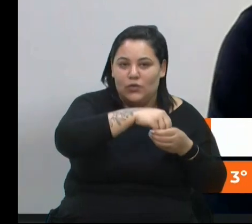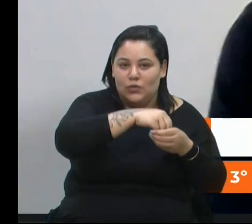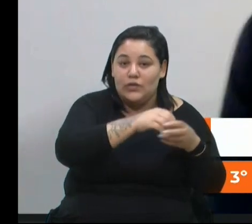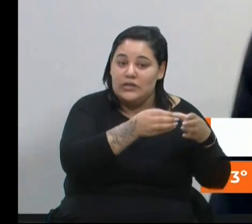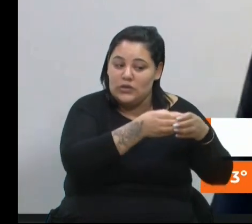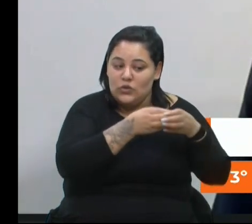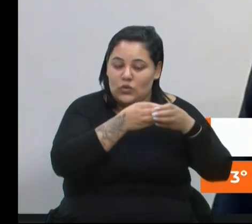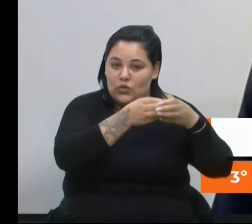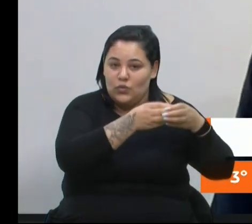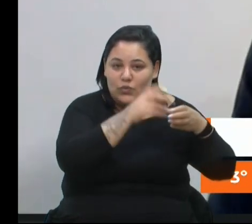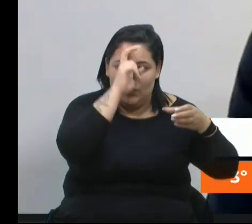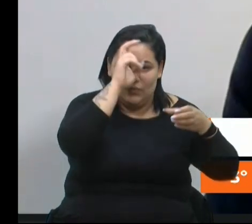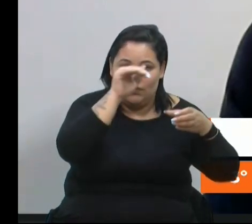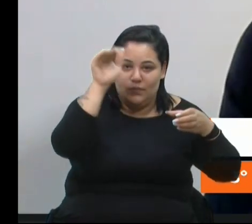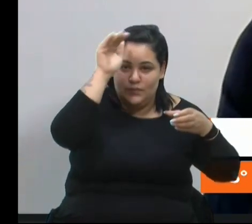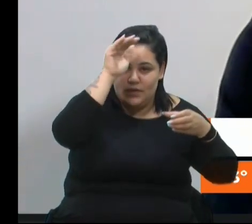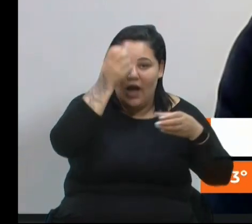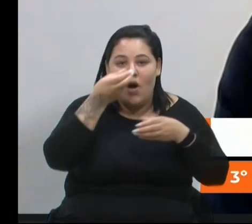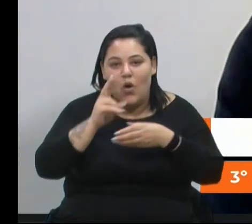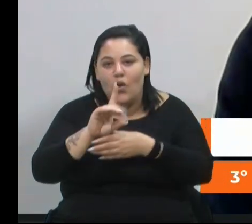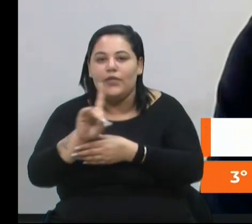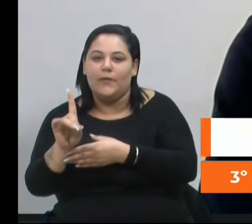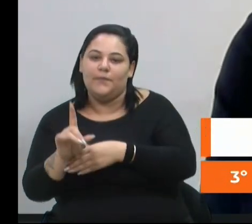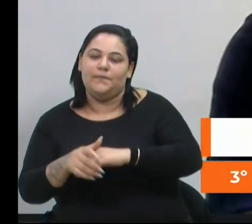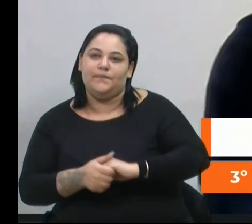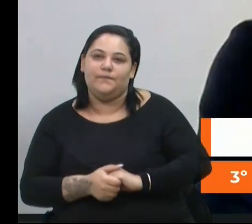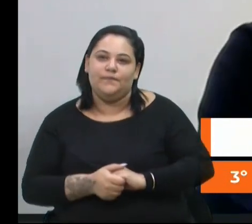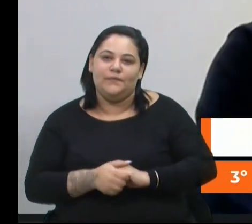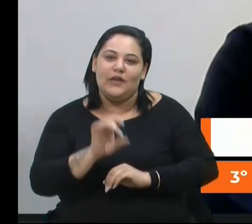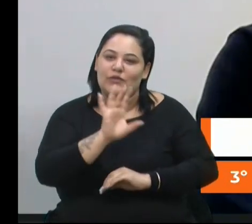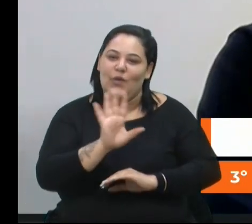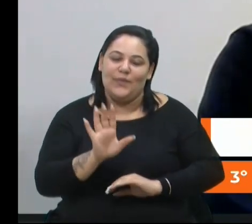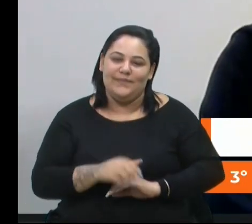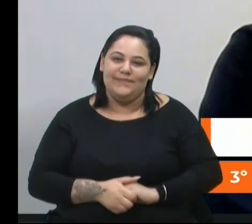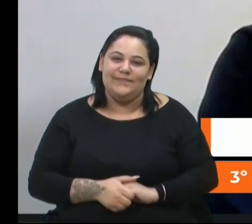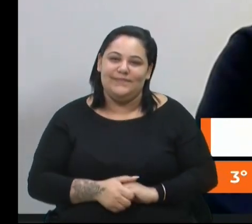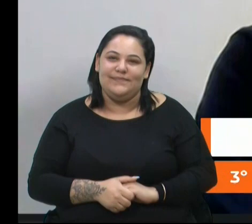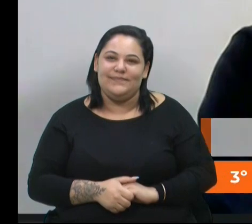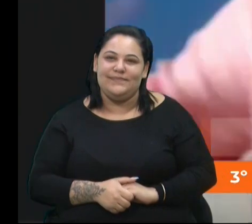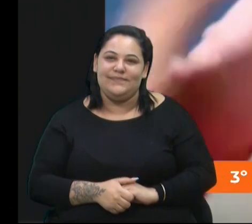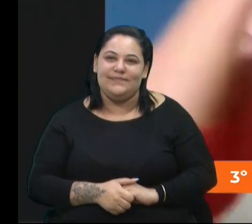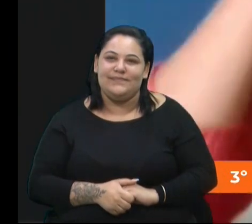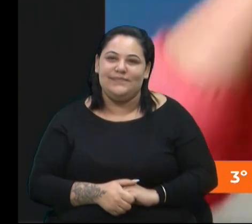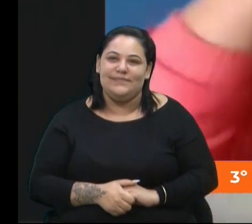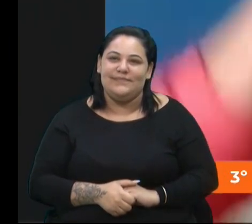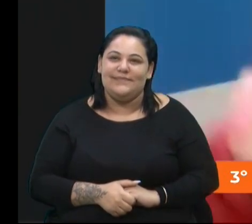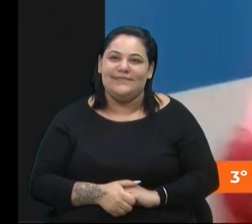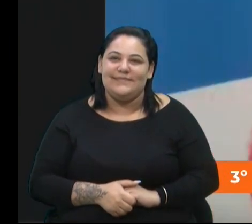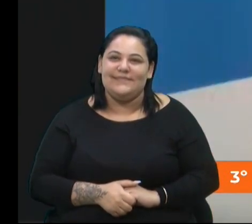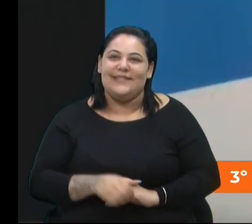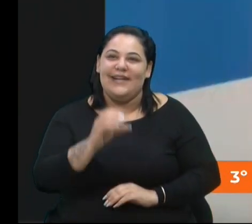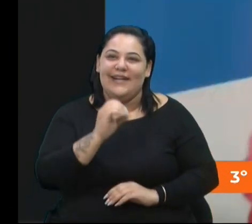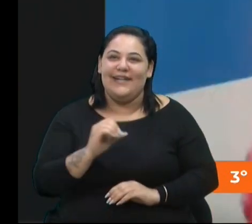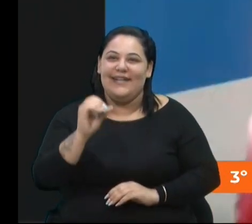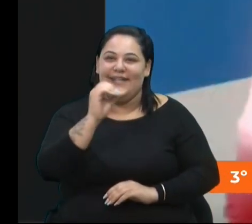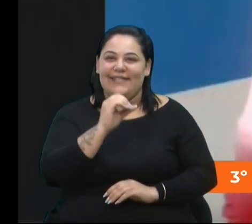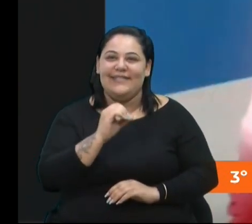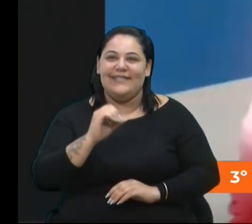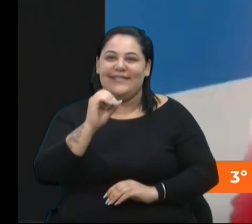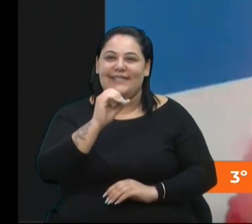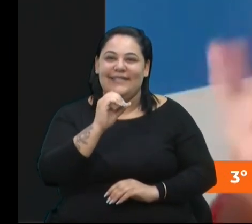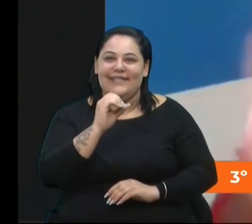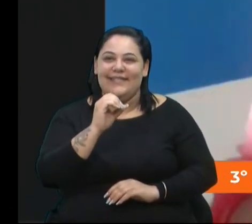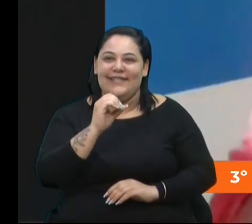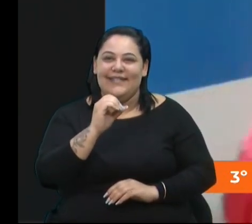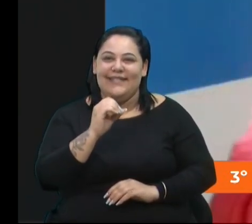desse grupo ou não. Seria isso. Chico, sensacional. Tá todo mundo com a mesma sensação